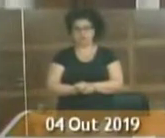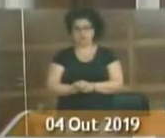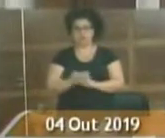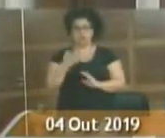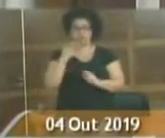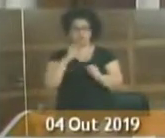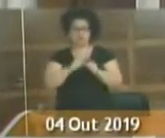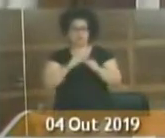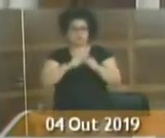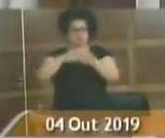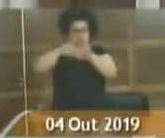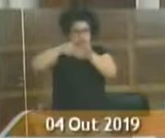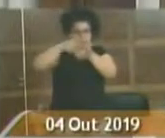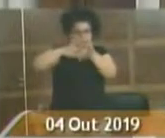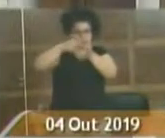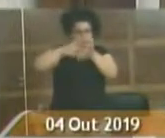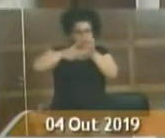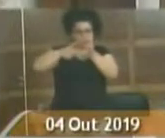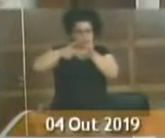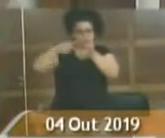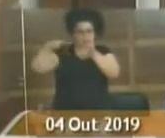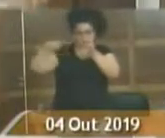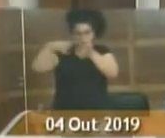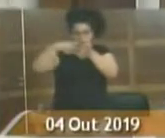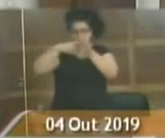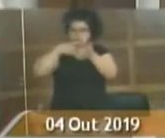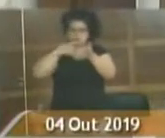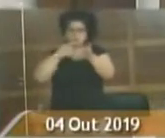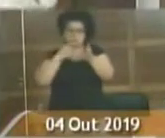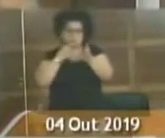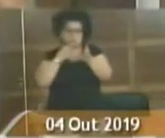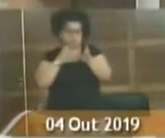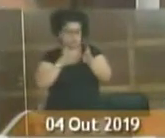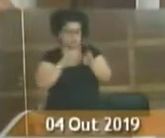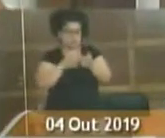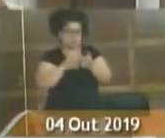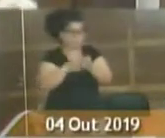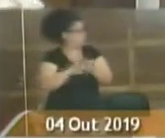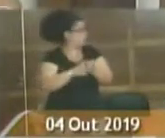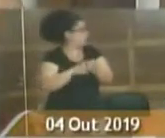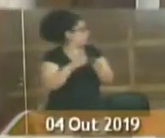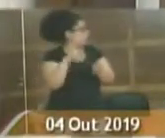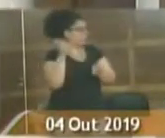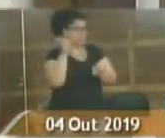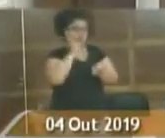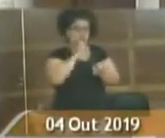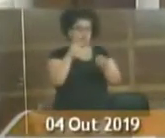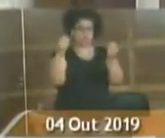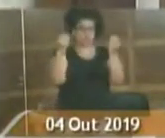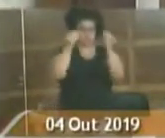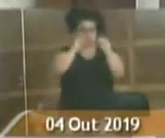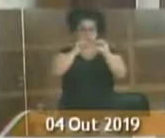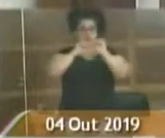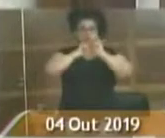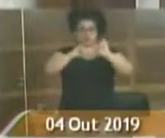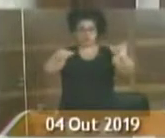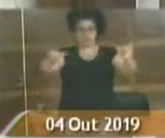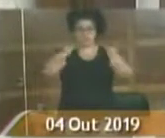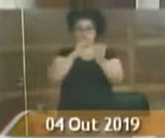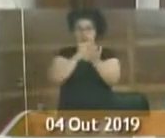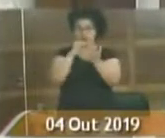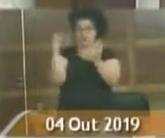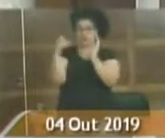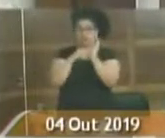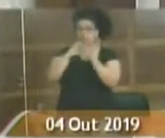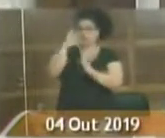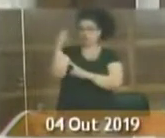quiser, e se eu conseguir também, porque eu só me terminar de escrever, a gente vai conseguir publicar esse trabalho até o começo do ano que